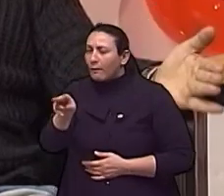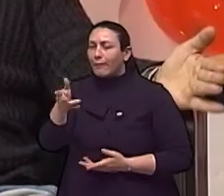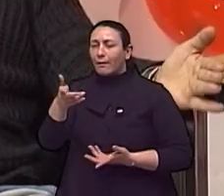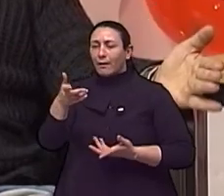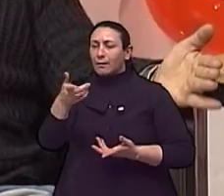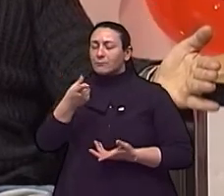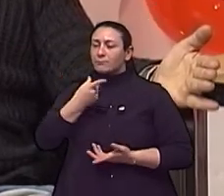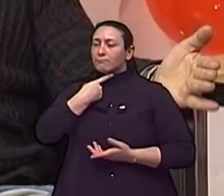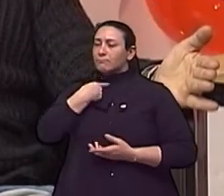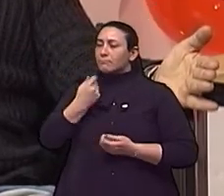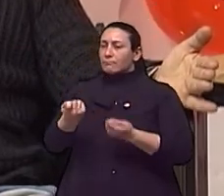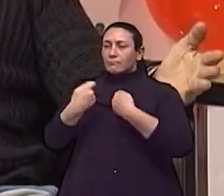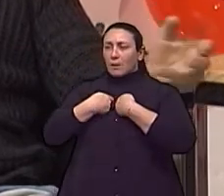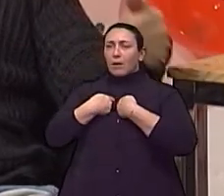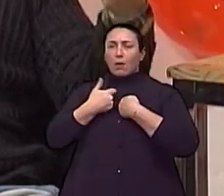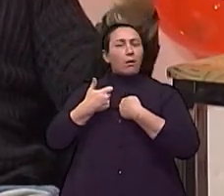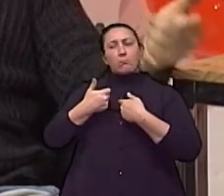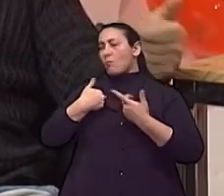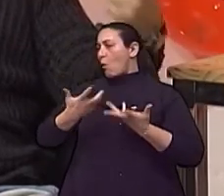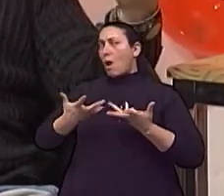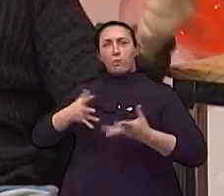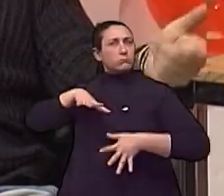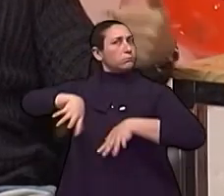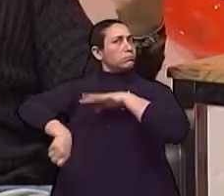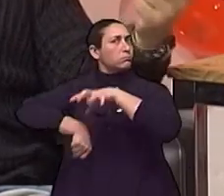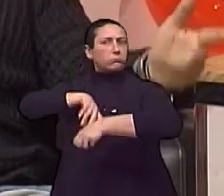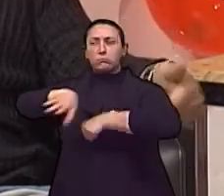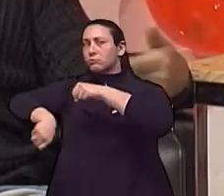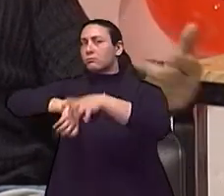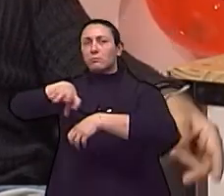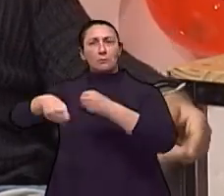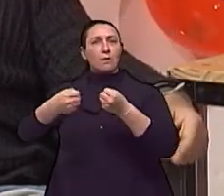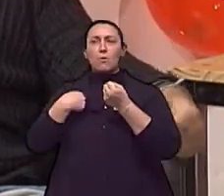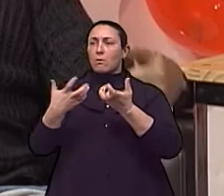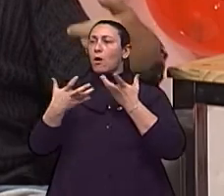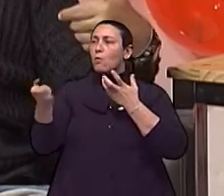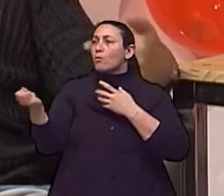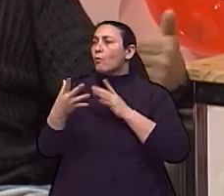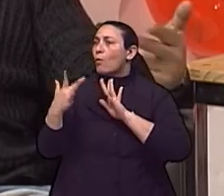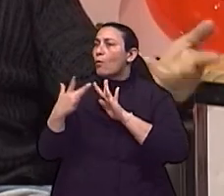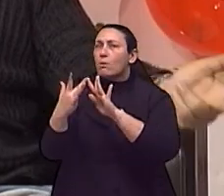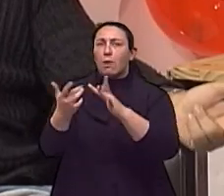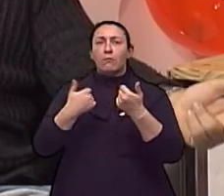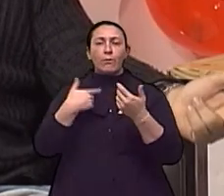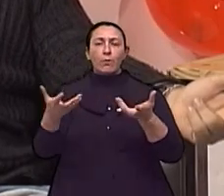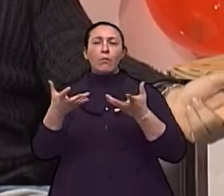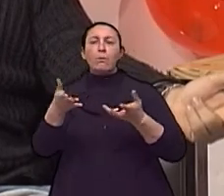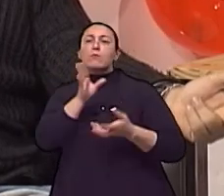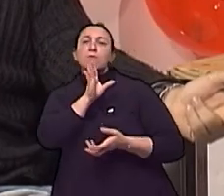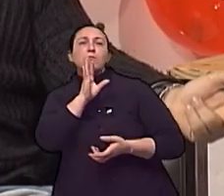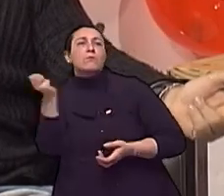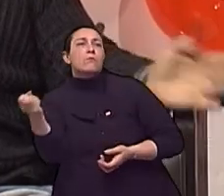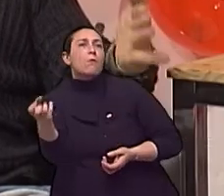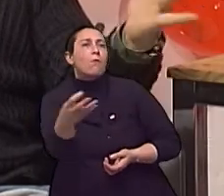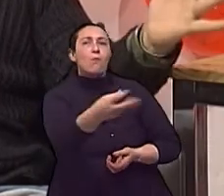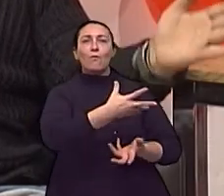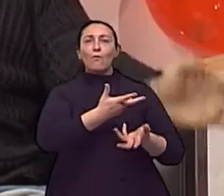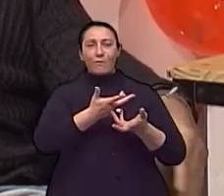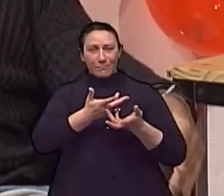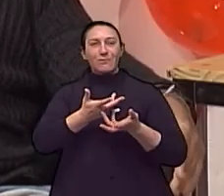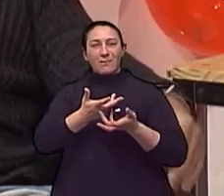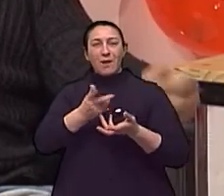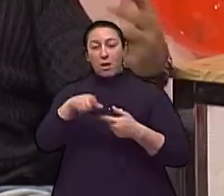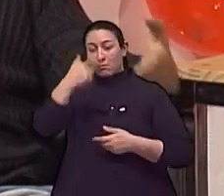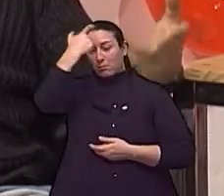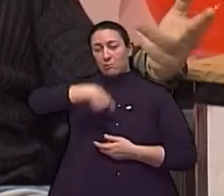percurso né ela quer novos contatos quero um aprimoramento né então ela